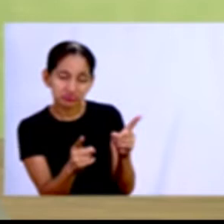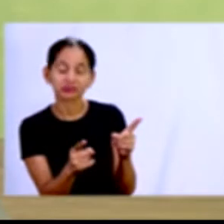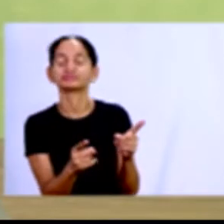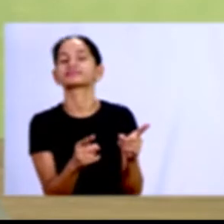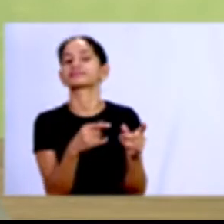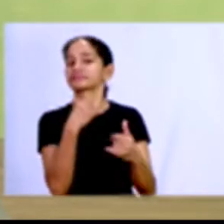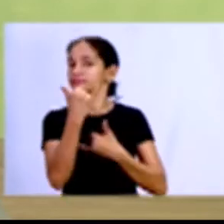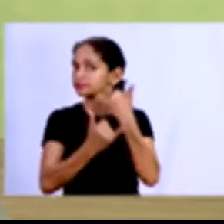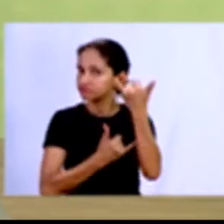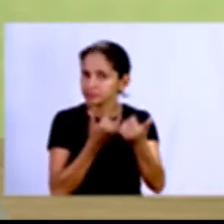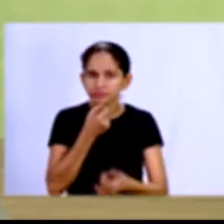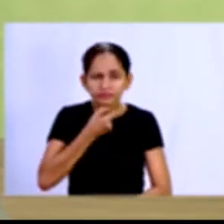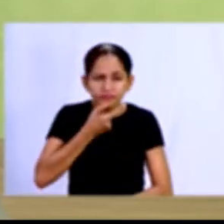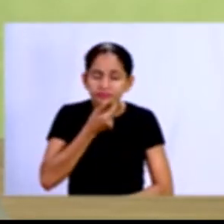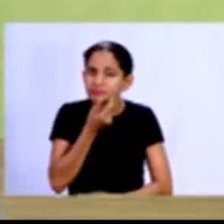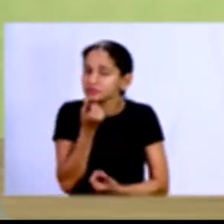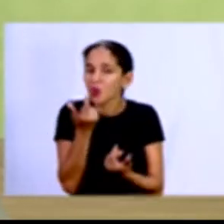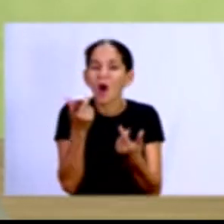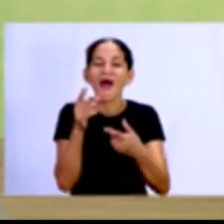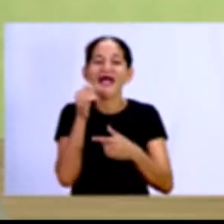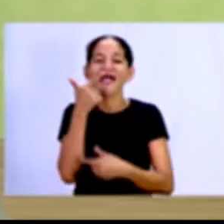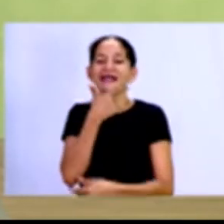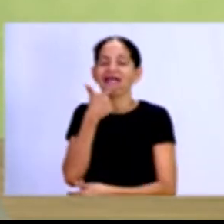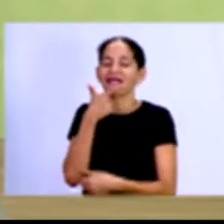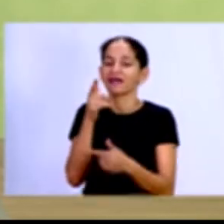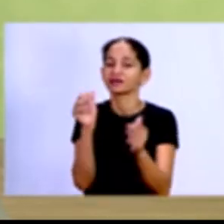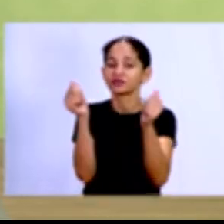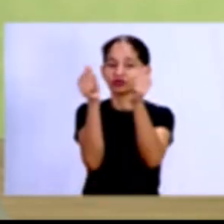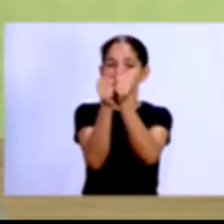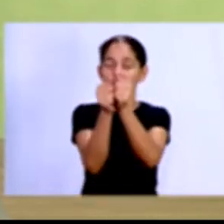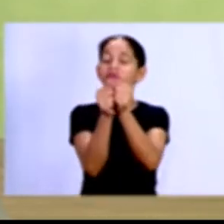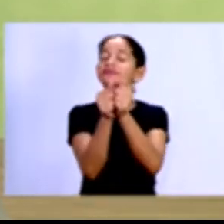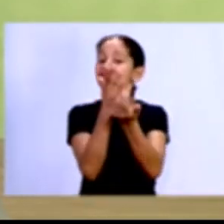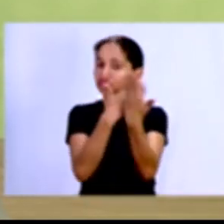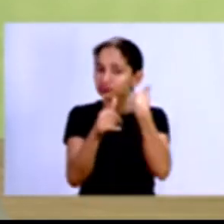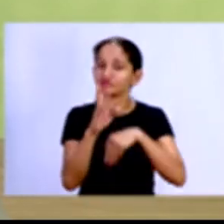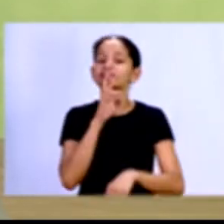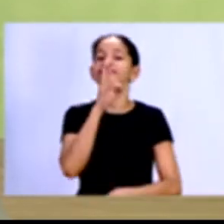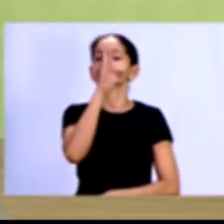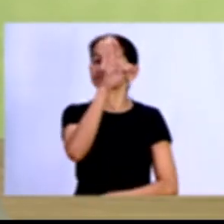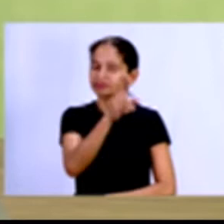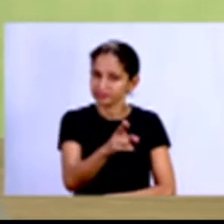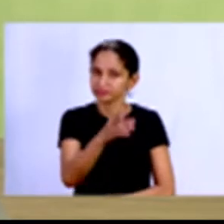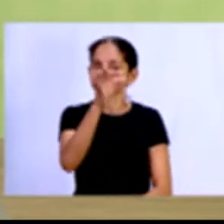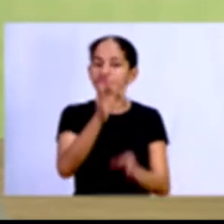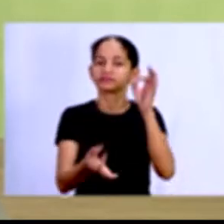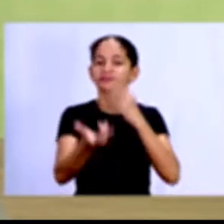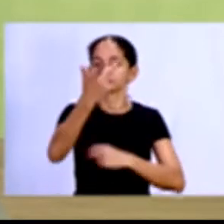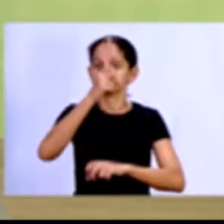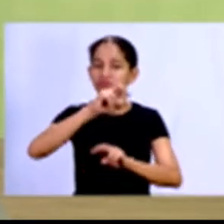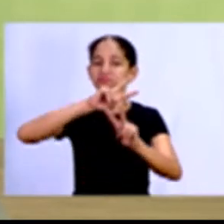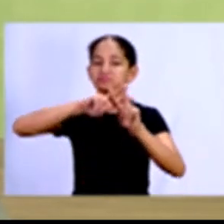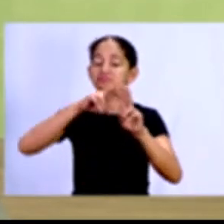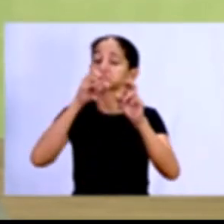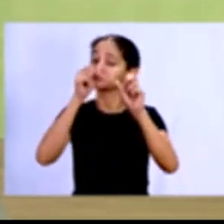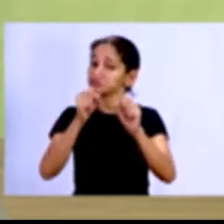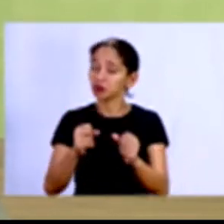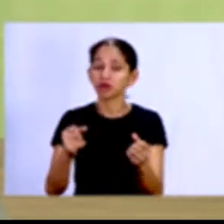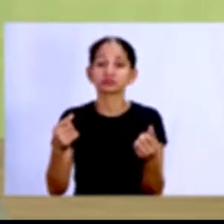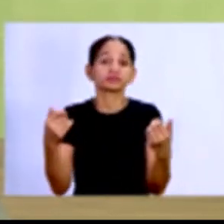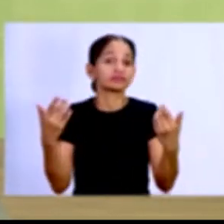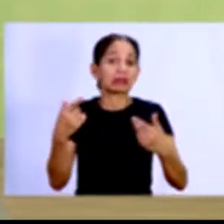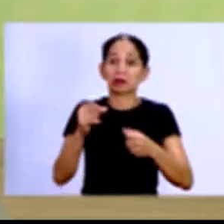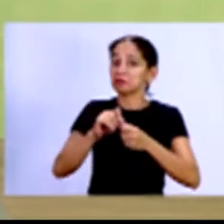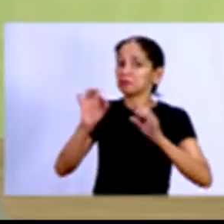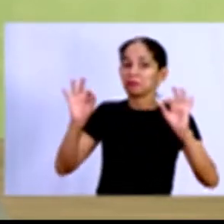fez uma piadinha ou compartilhou uma piadinha, e agora vai ser responsabilizado criminalmente, e às vezes mas eu não